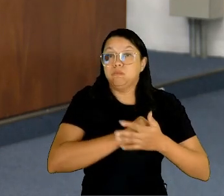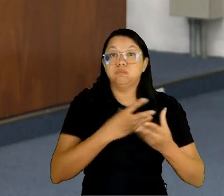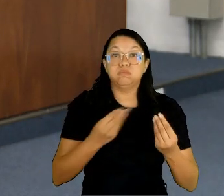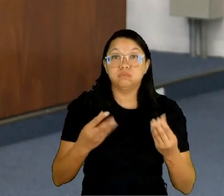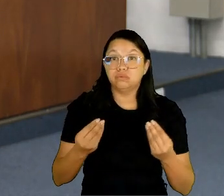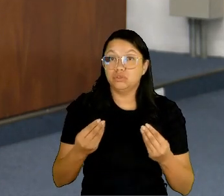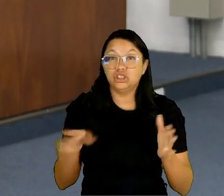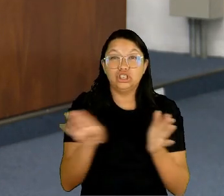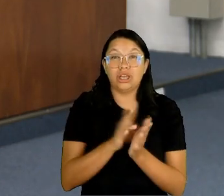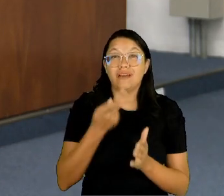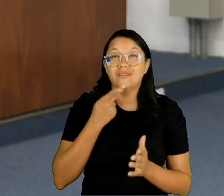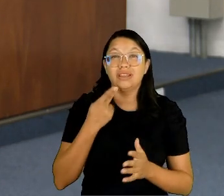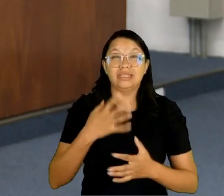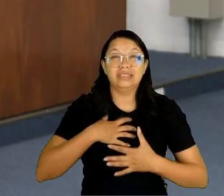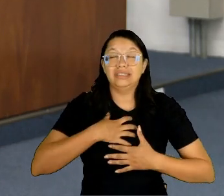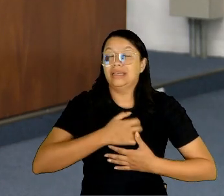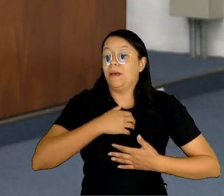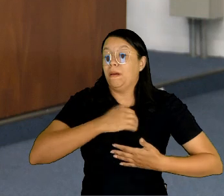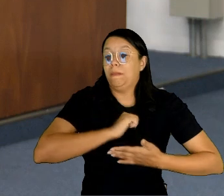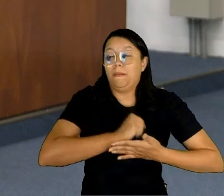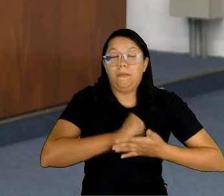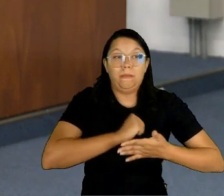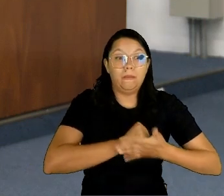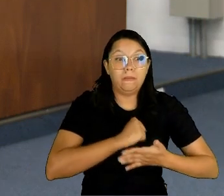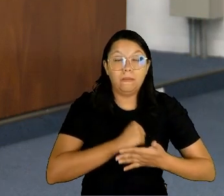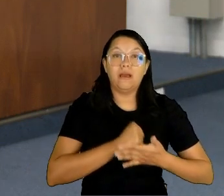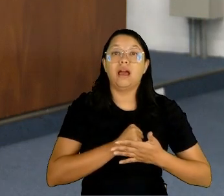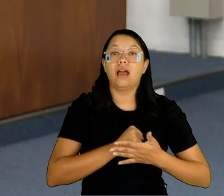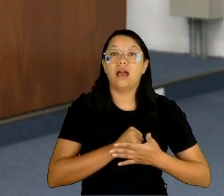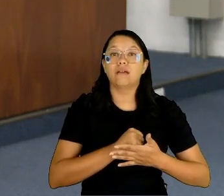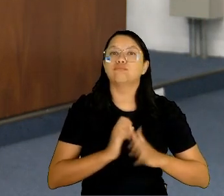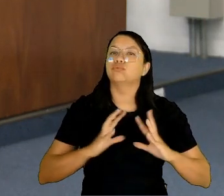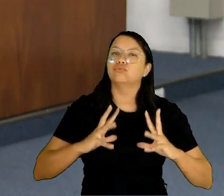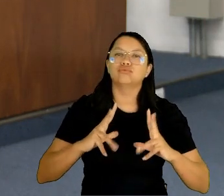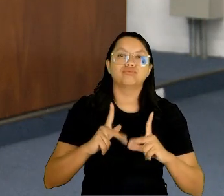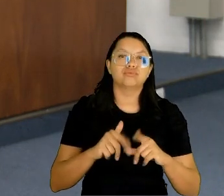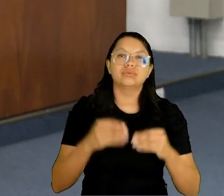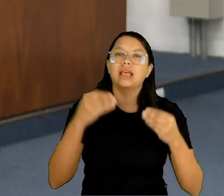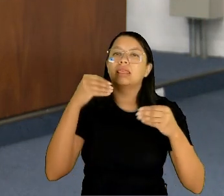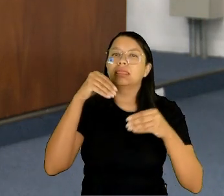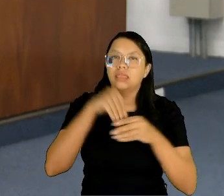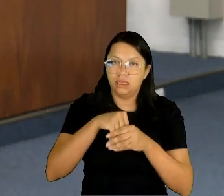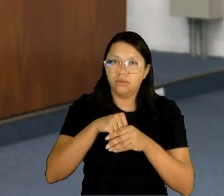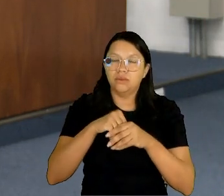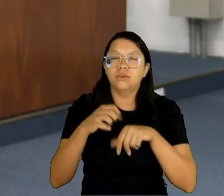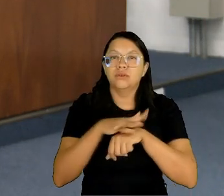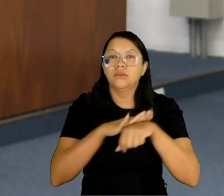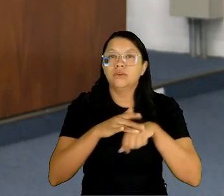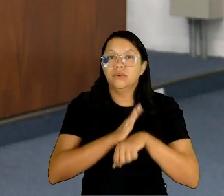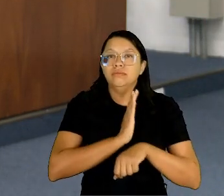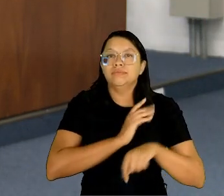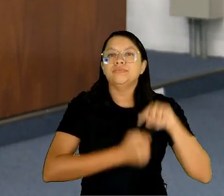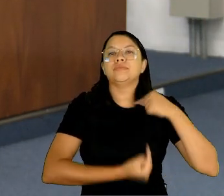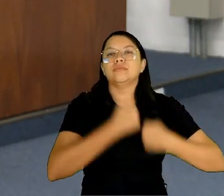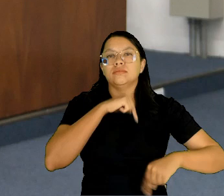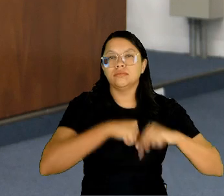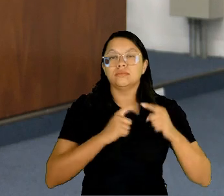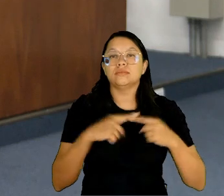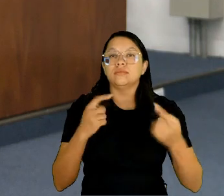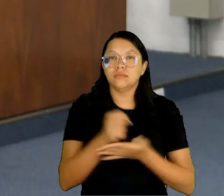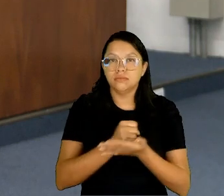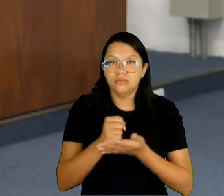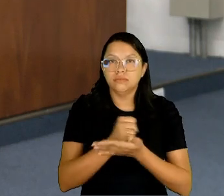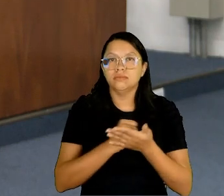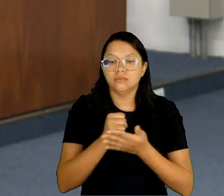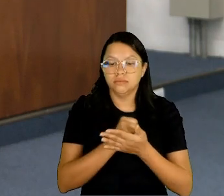acelerou muito, e ele chega falando que está com palpitação, coração acelerado, tudo isso está dentro das doenças cardiovasculares. Mas aqui